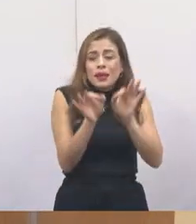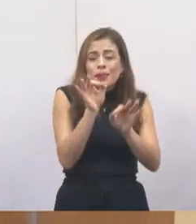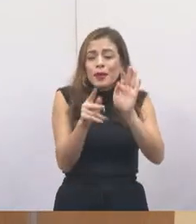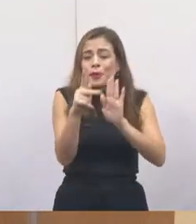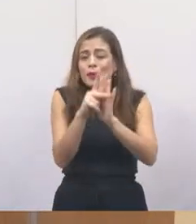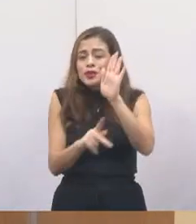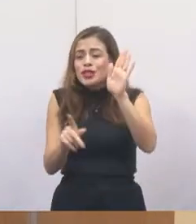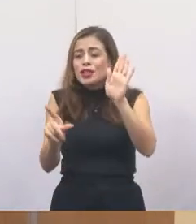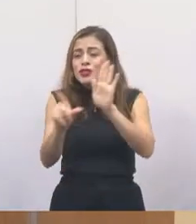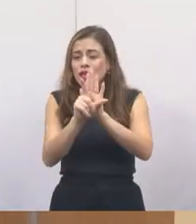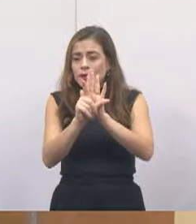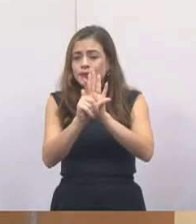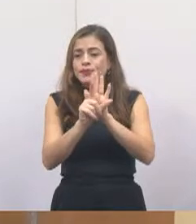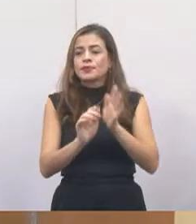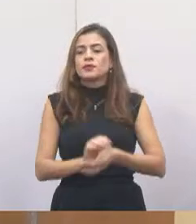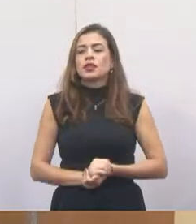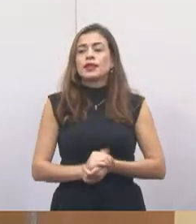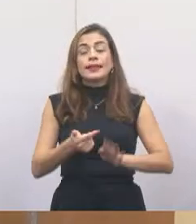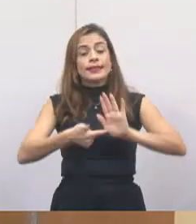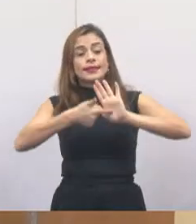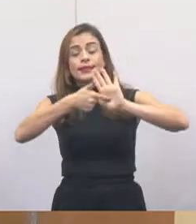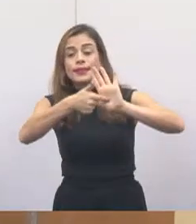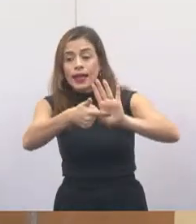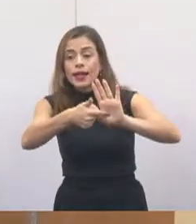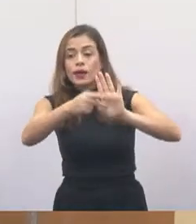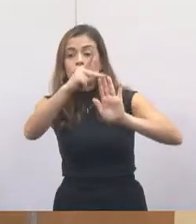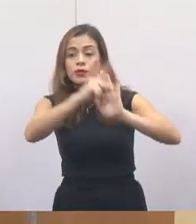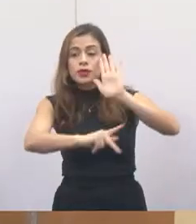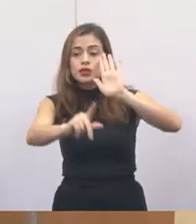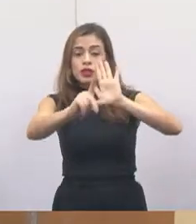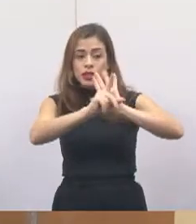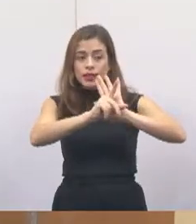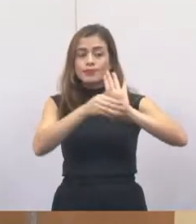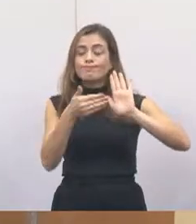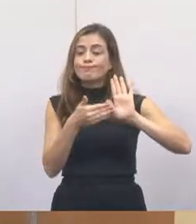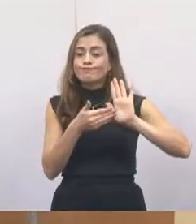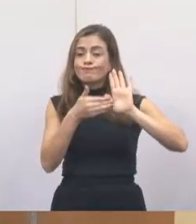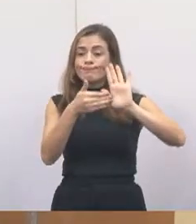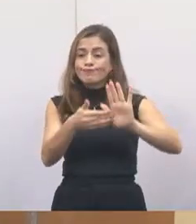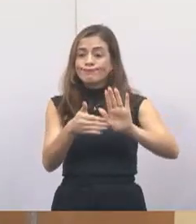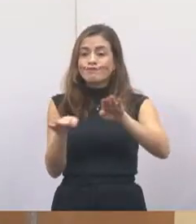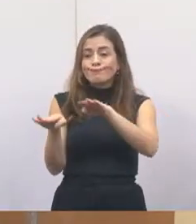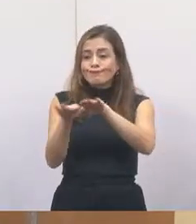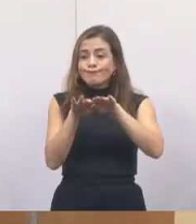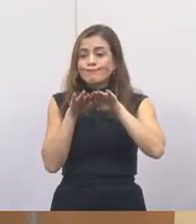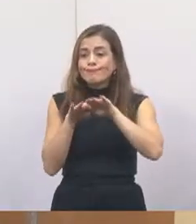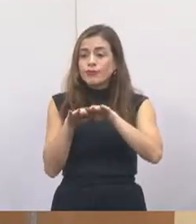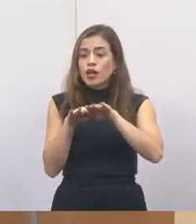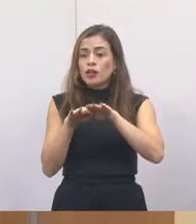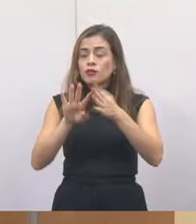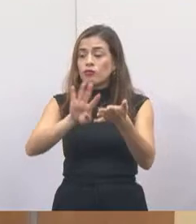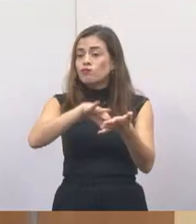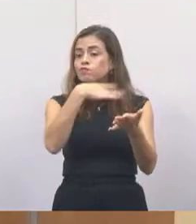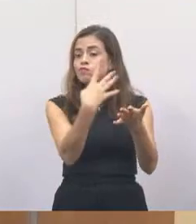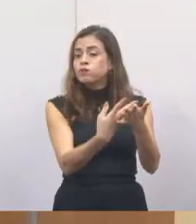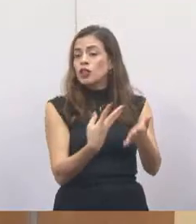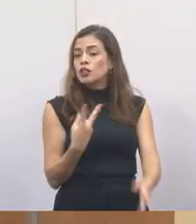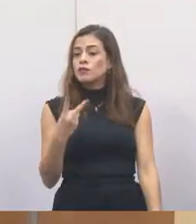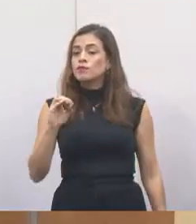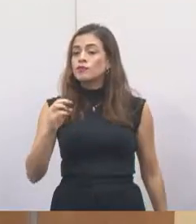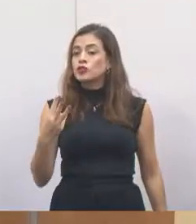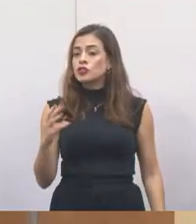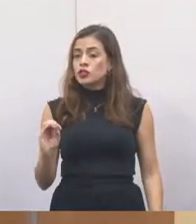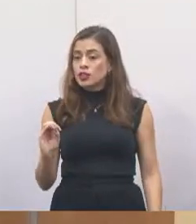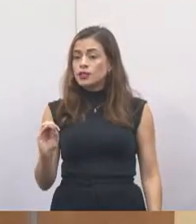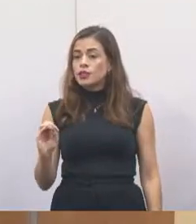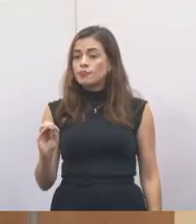projetos de lei. Destaca-se que o presente projeto de lei está em concordância com a Agenda 2030,